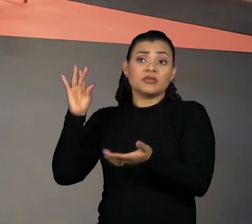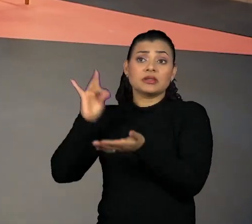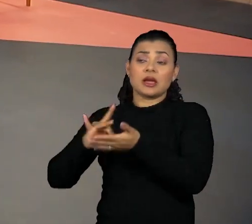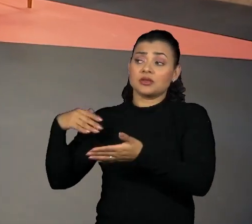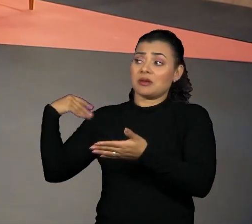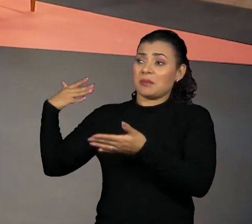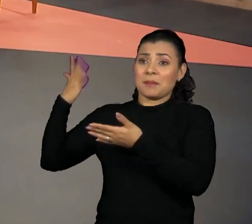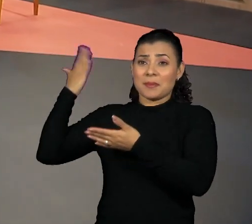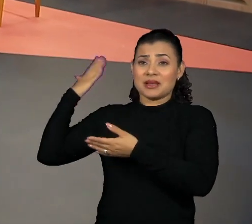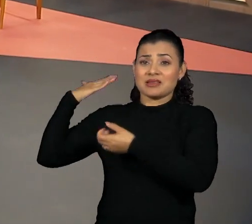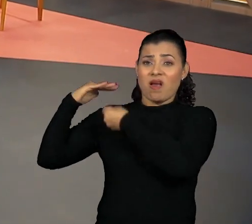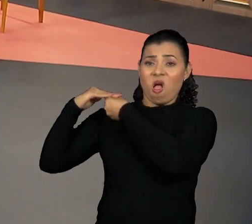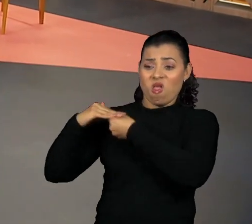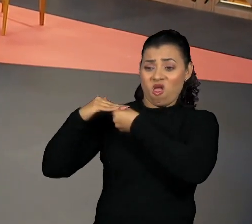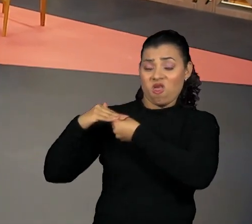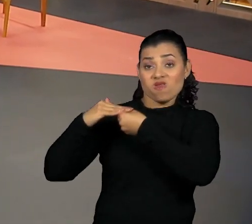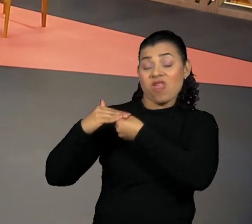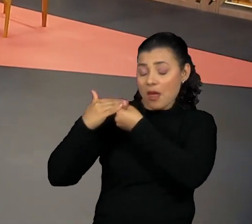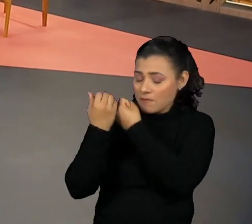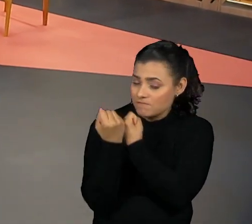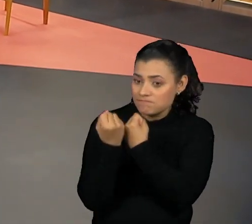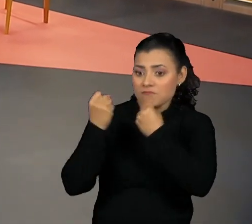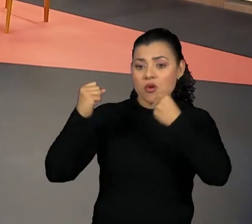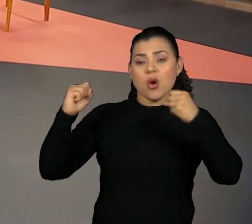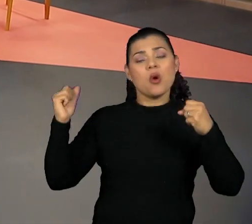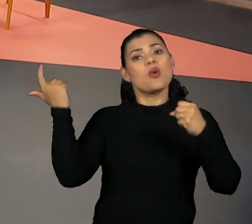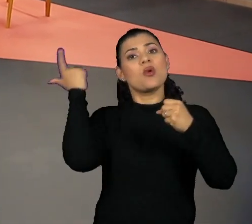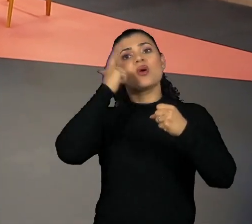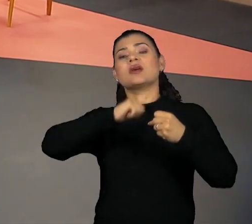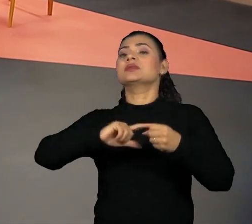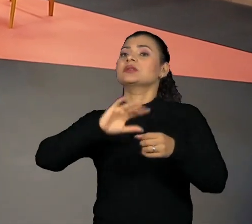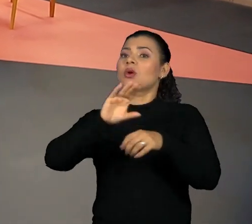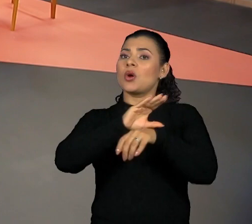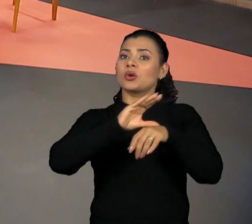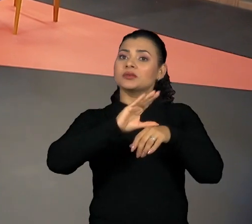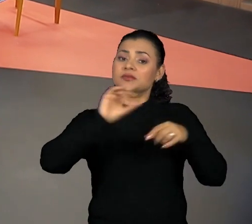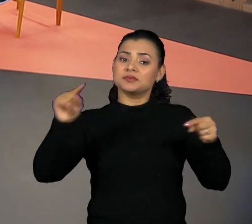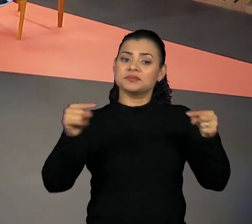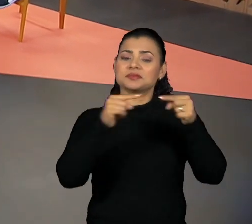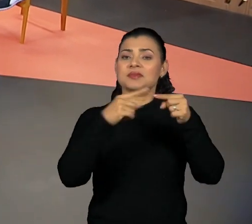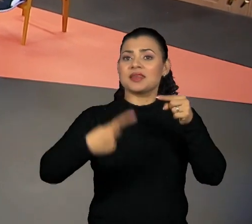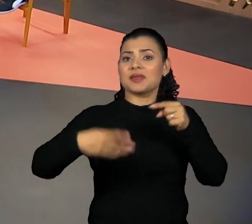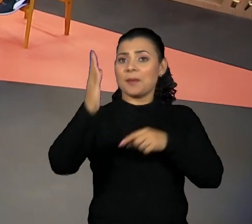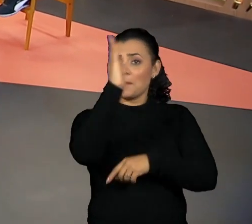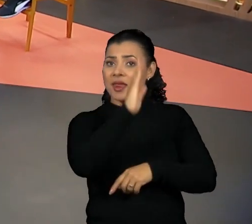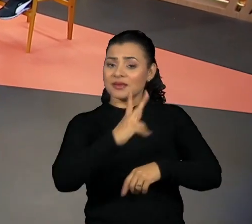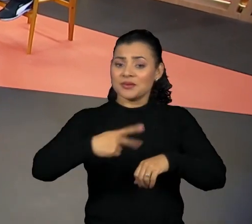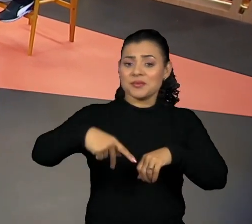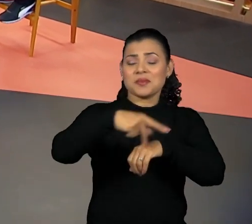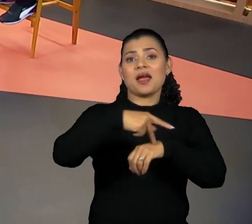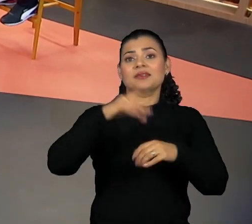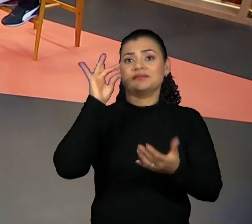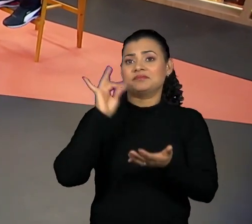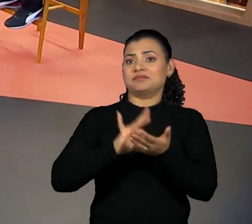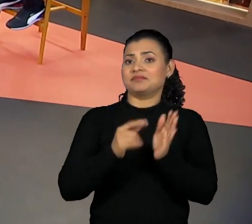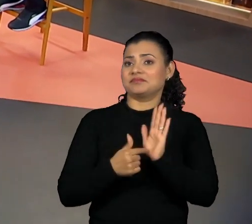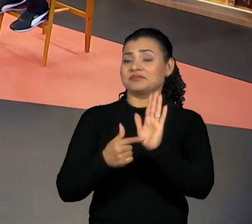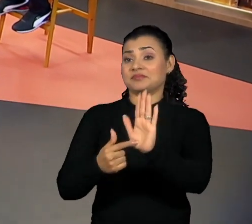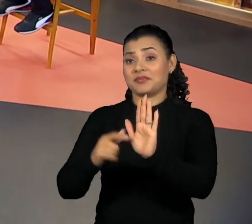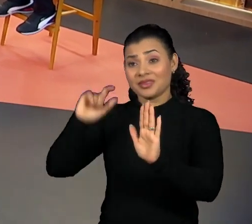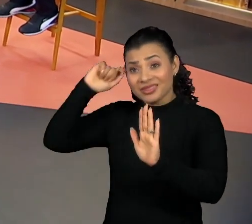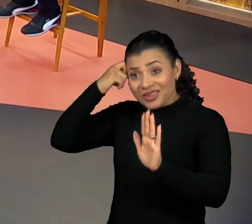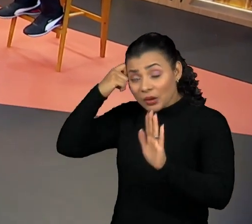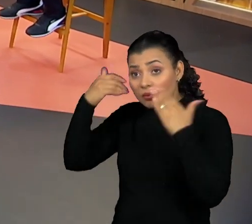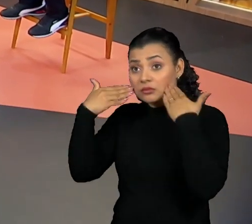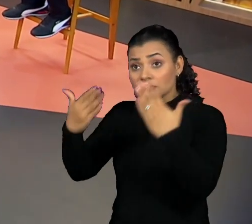da nossa história negra e da importância dela para a constituição de país que somos, né? Então, a negritude tem